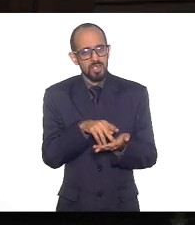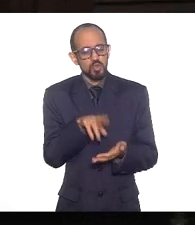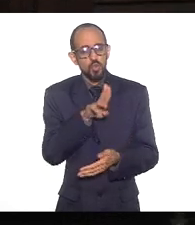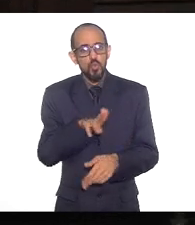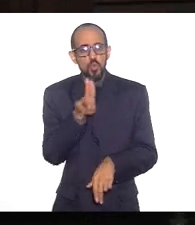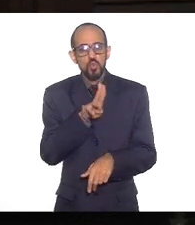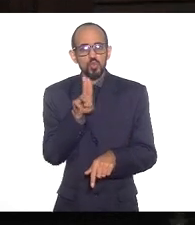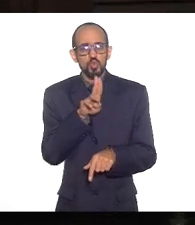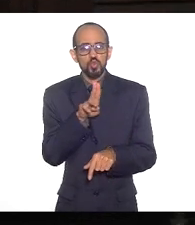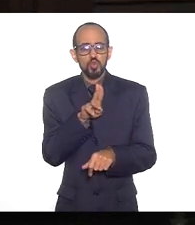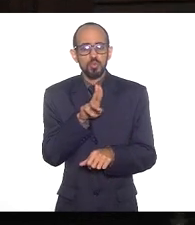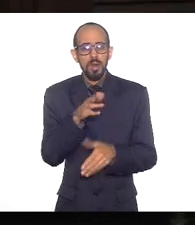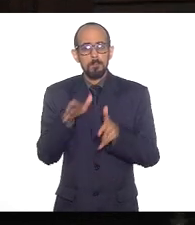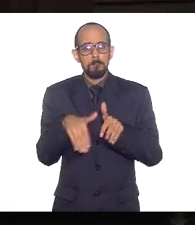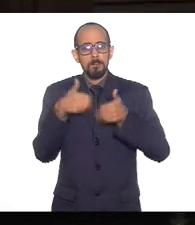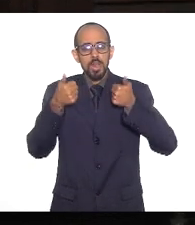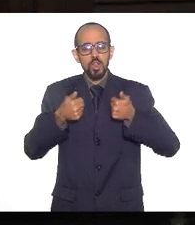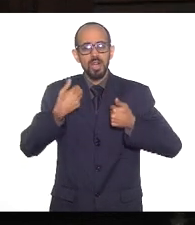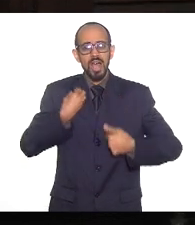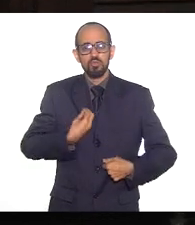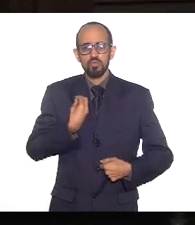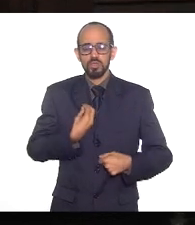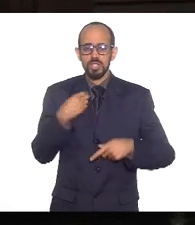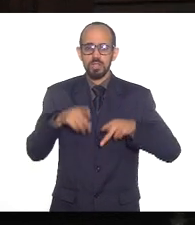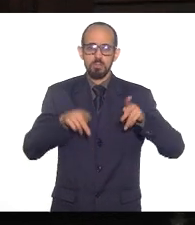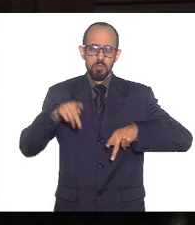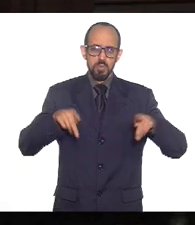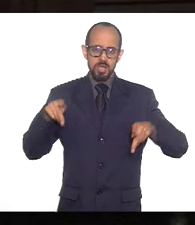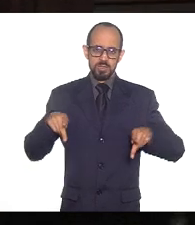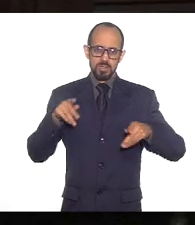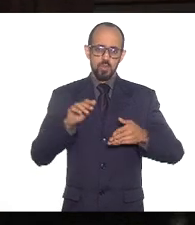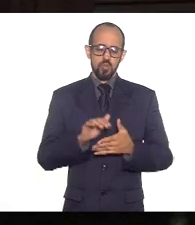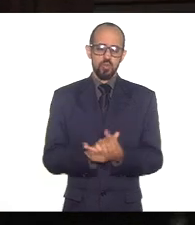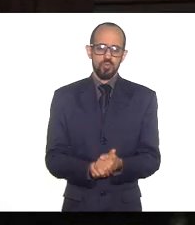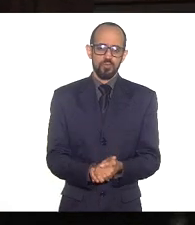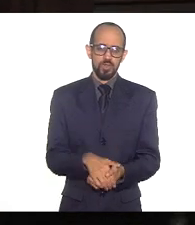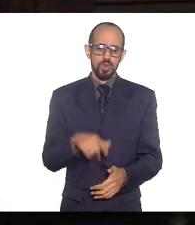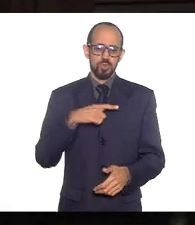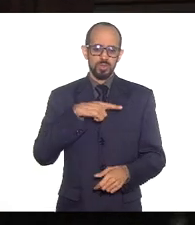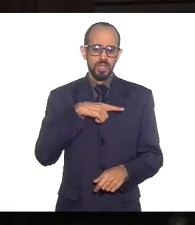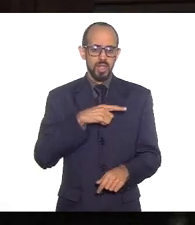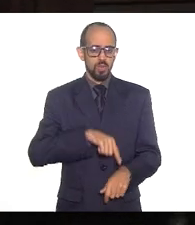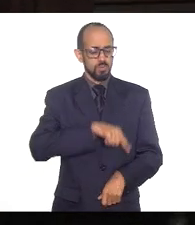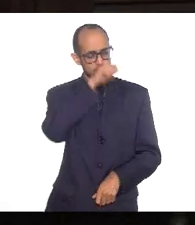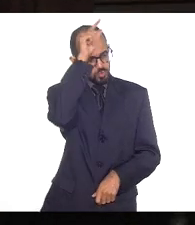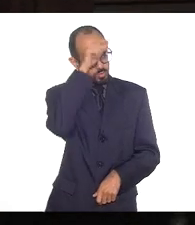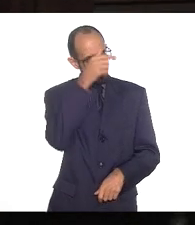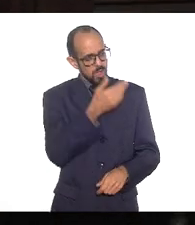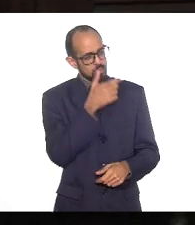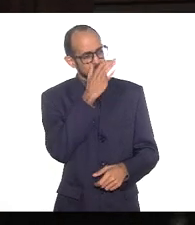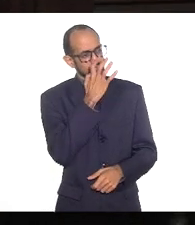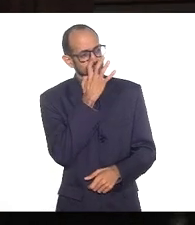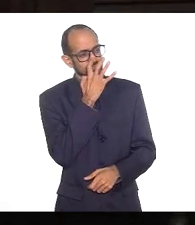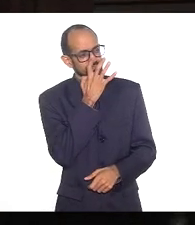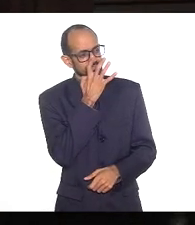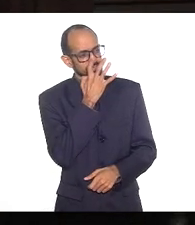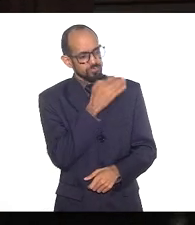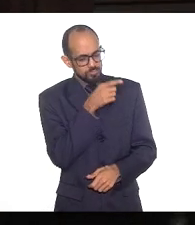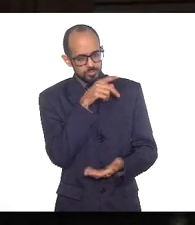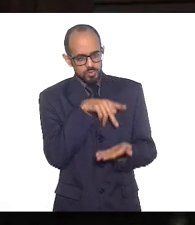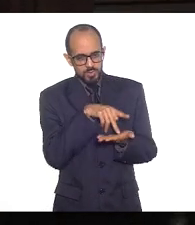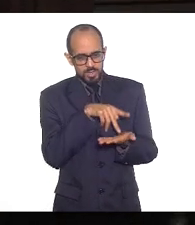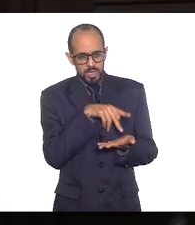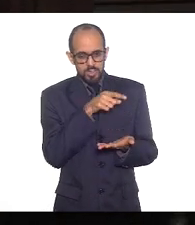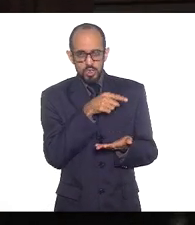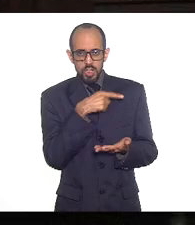para melhorar a vida da população de um modo geral Então eu tenho pelos pau uma admiração enorme eu